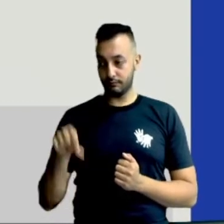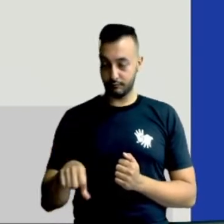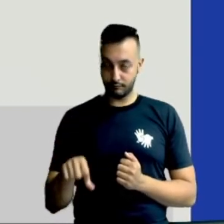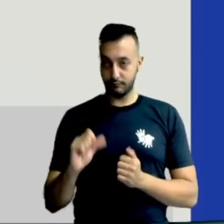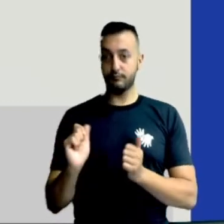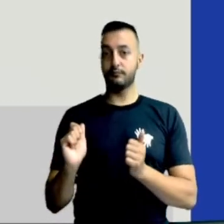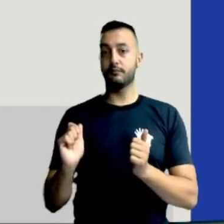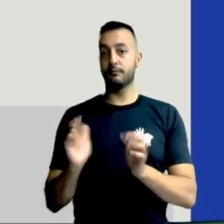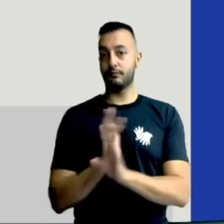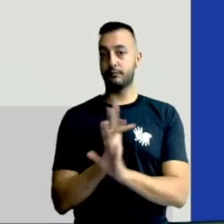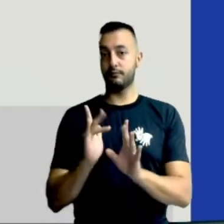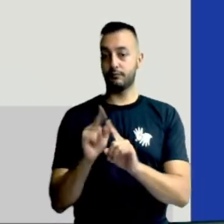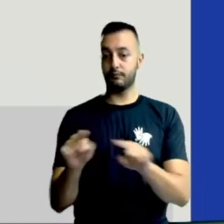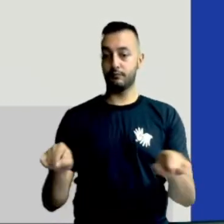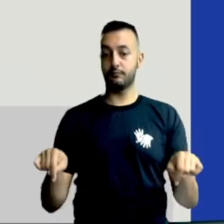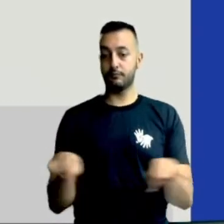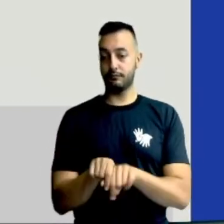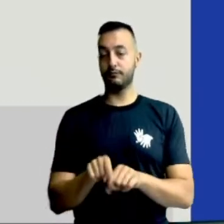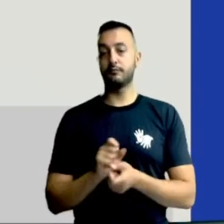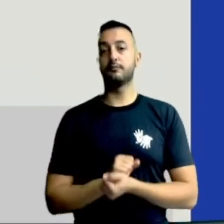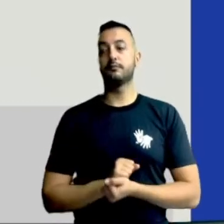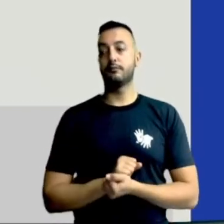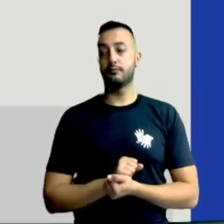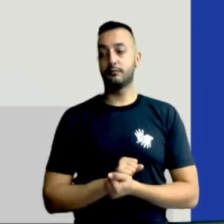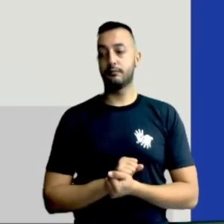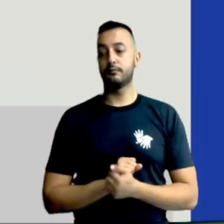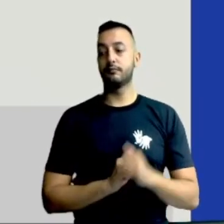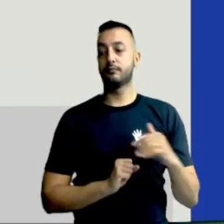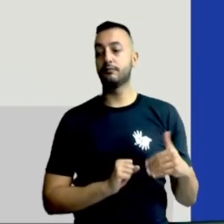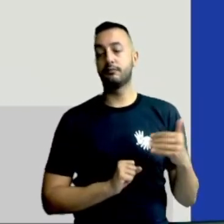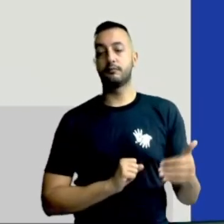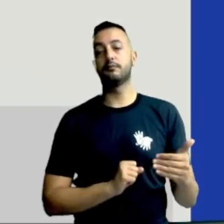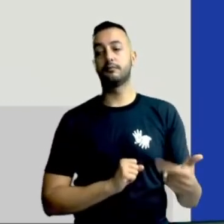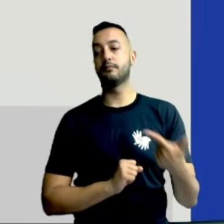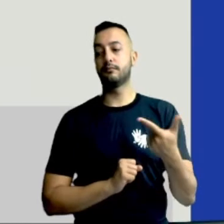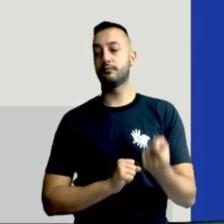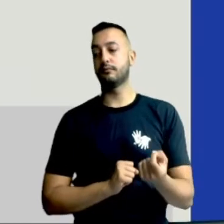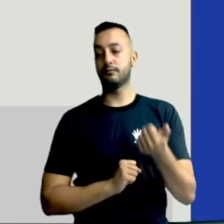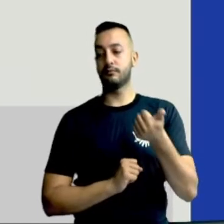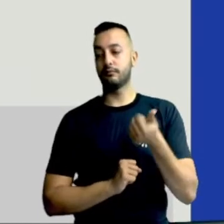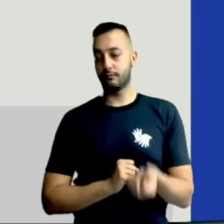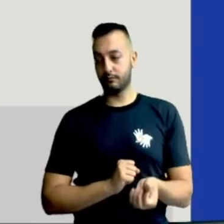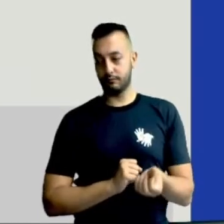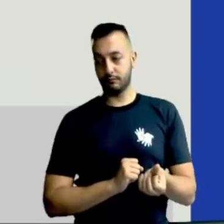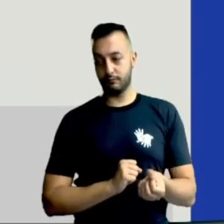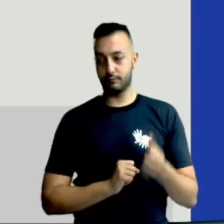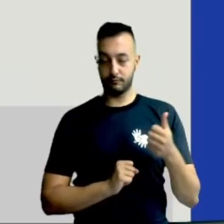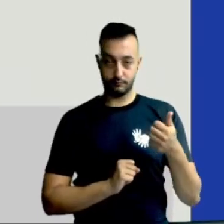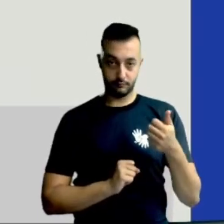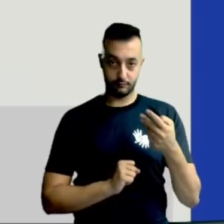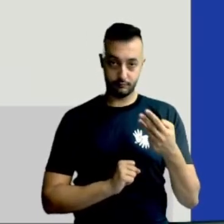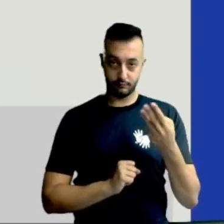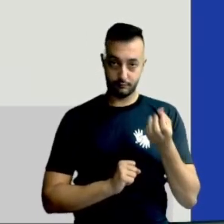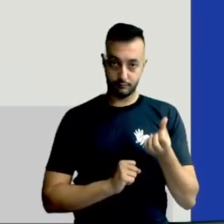386,9 habitantes por quilômetro. Em 2016,